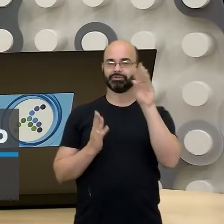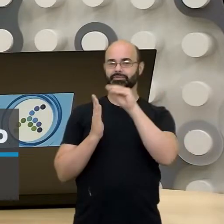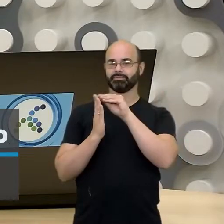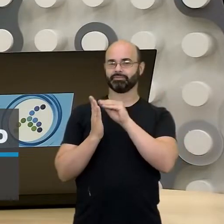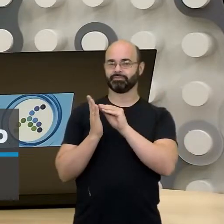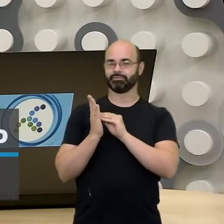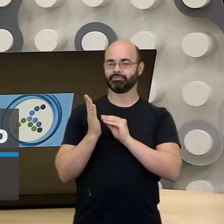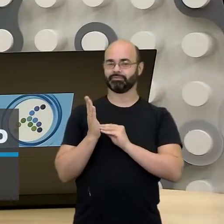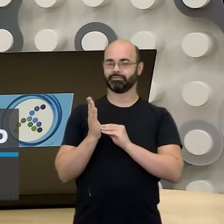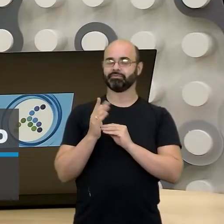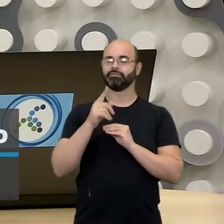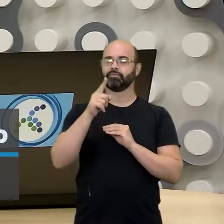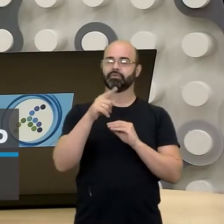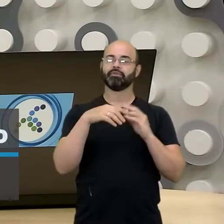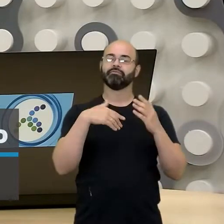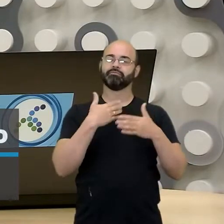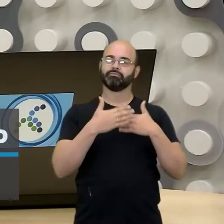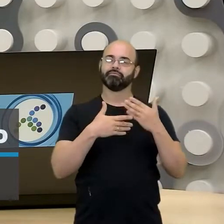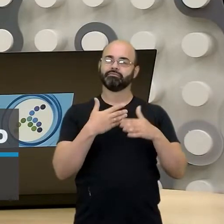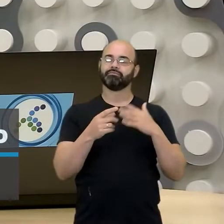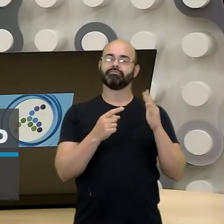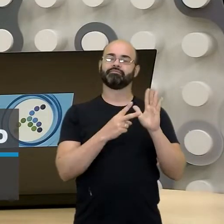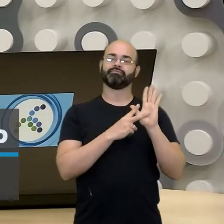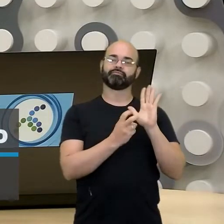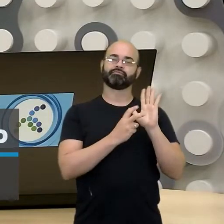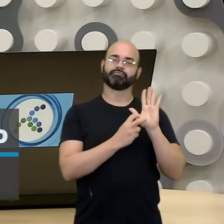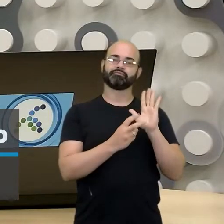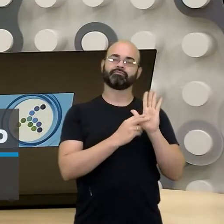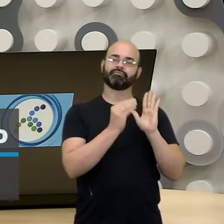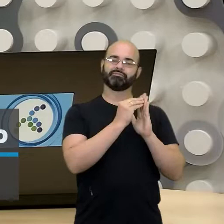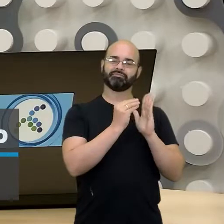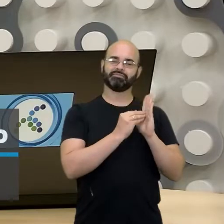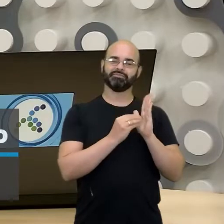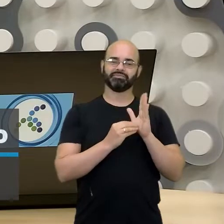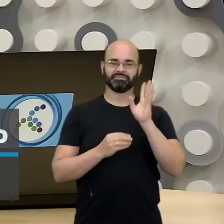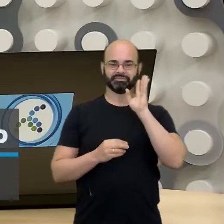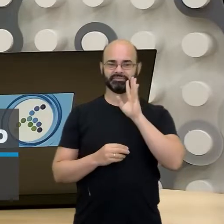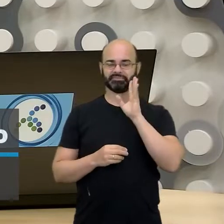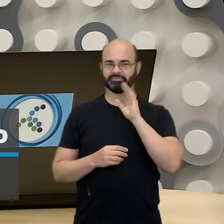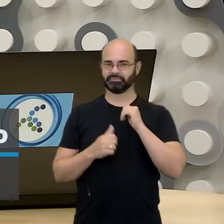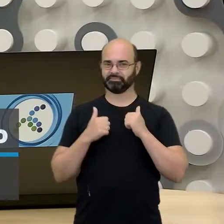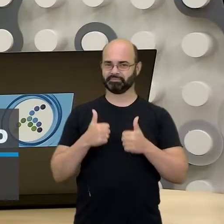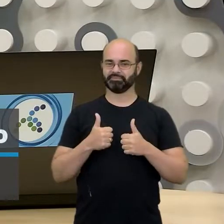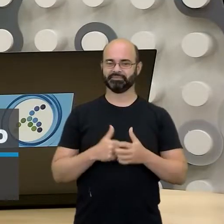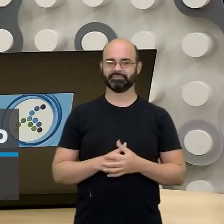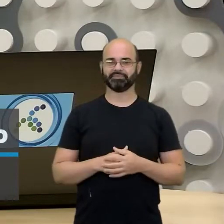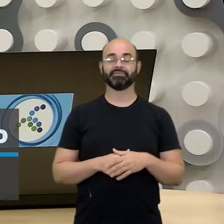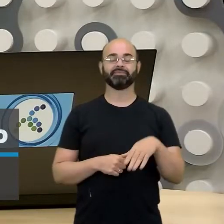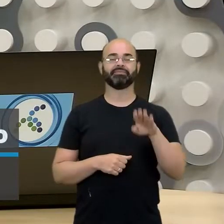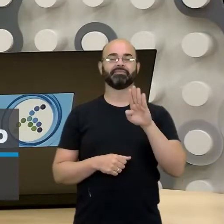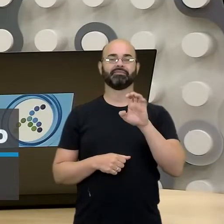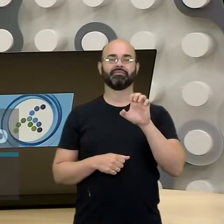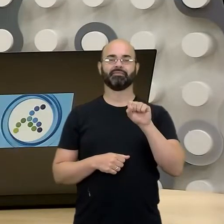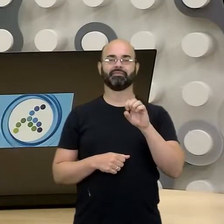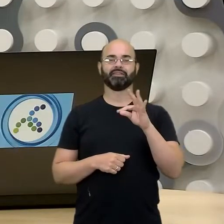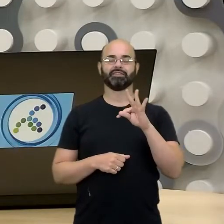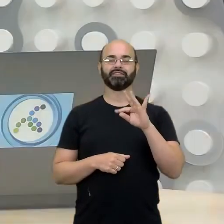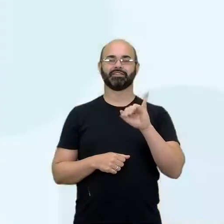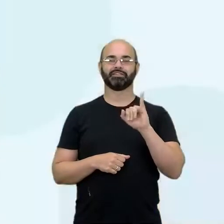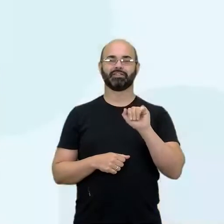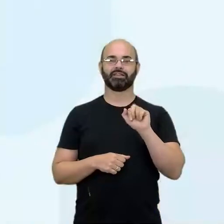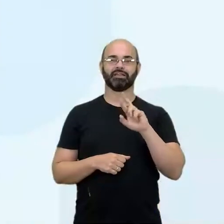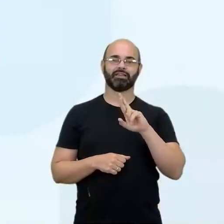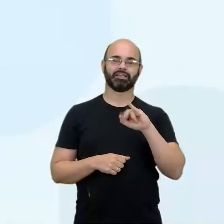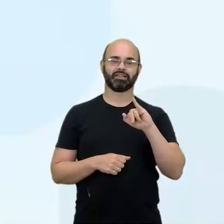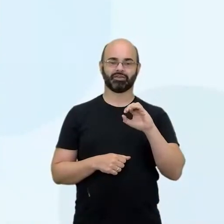que vocês vão colocando aí no seu glossário, ficar um glossário bem bacana, tá? Então, pensando aí no bestiário, eu mostrei para vocês